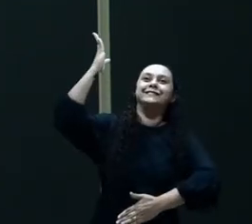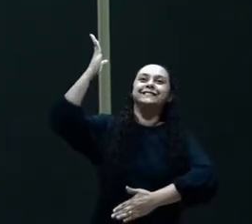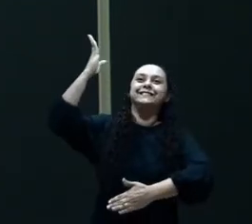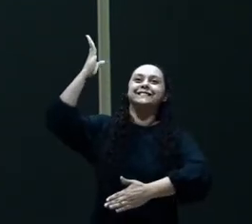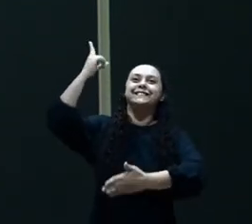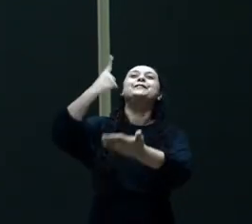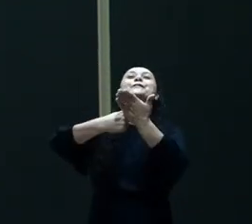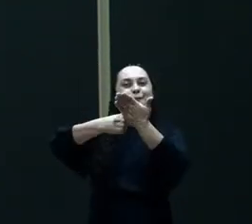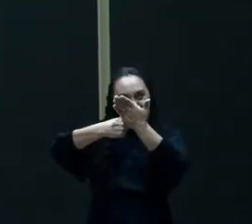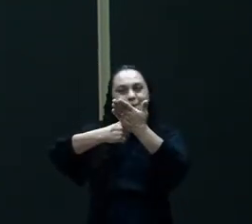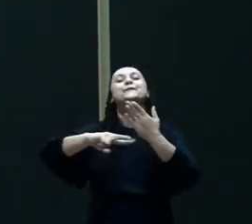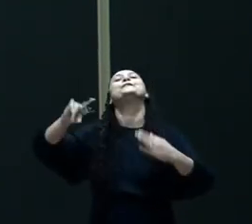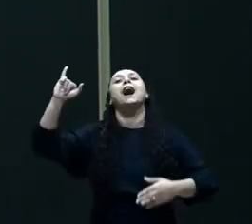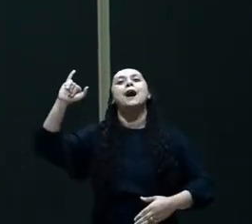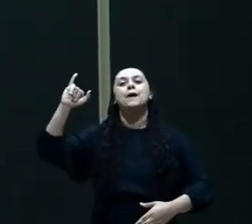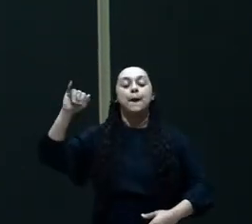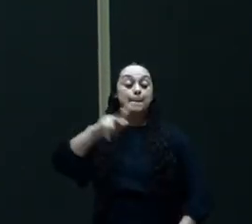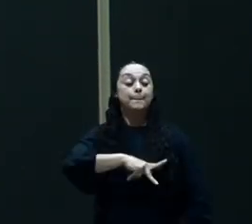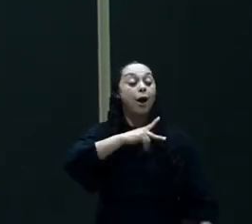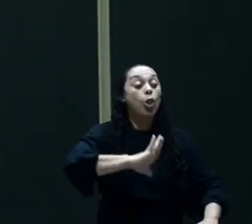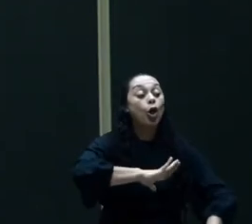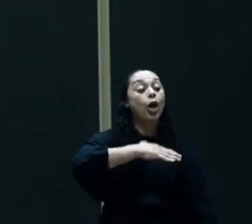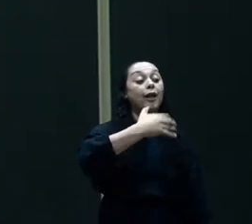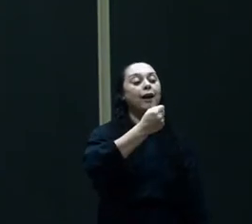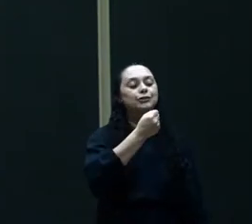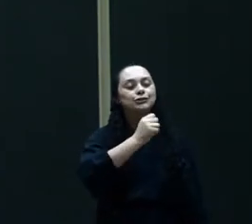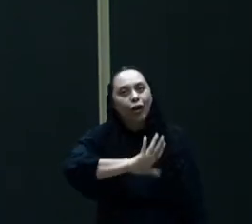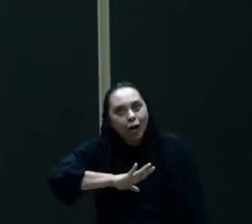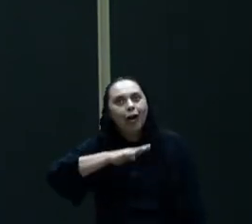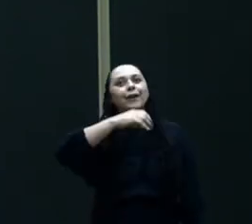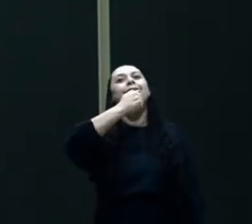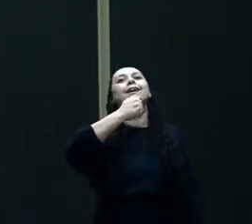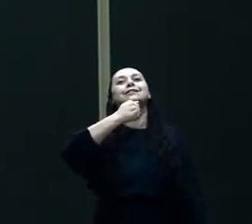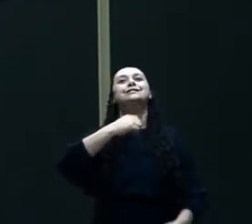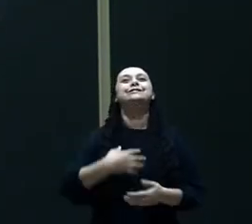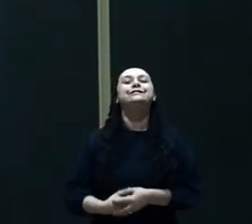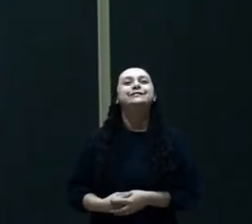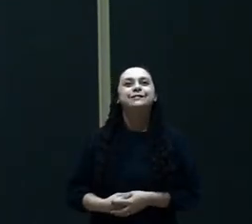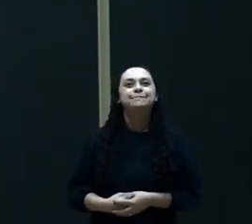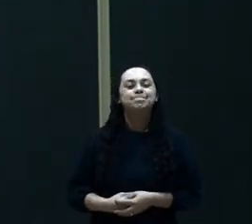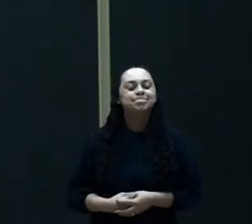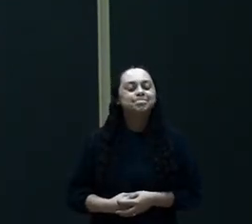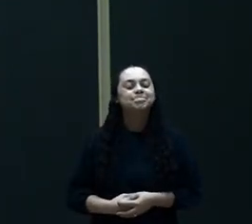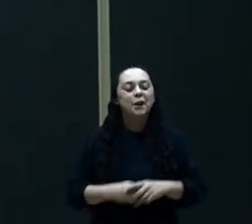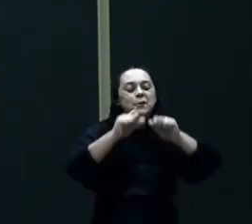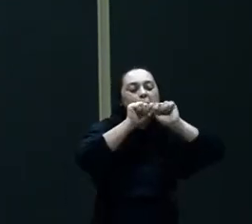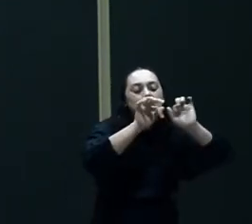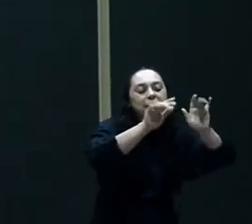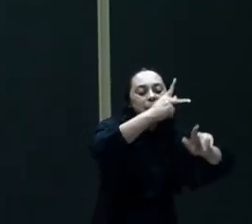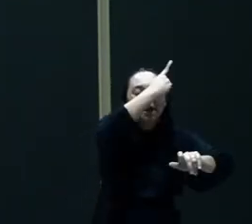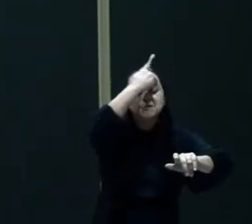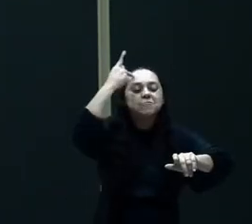Paulo coragem e por causa de você nesse barco ninguém daqui vai morrer